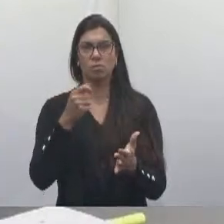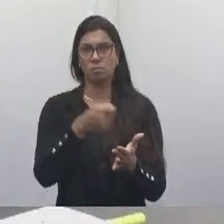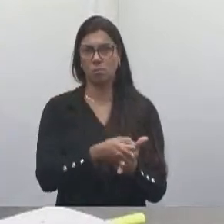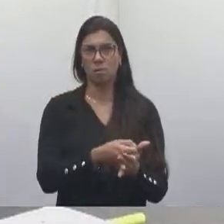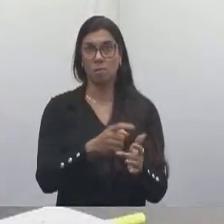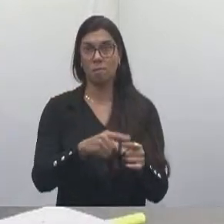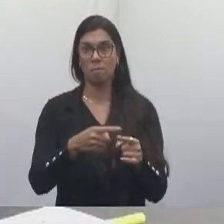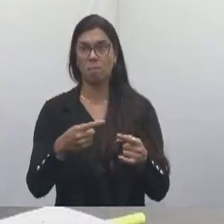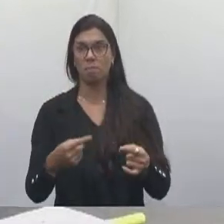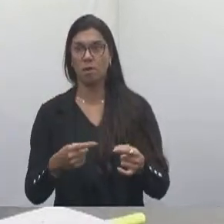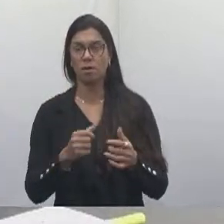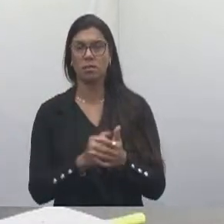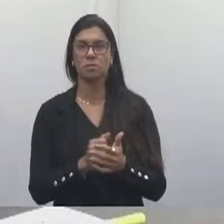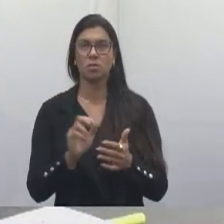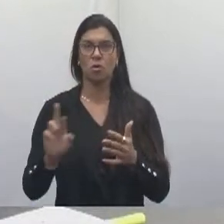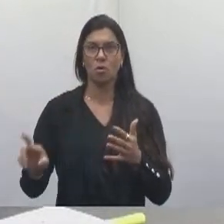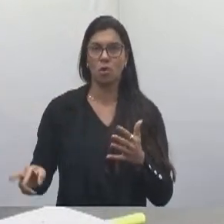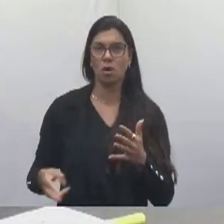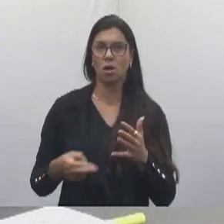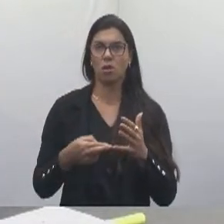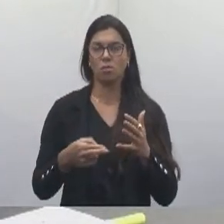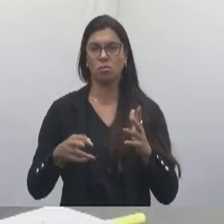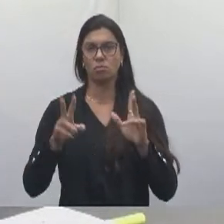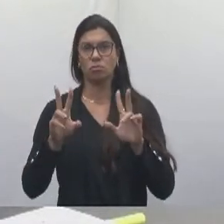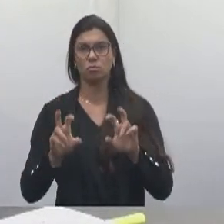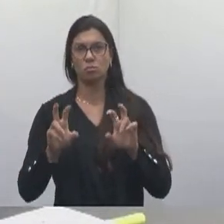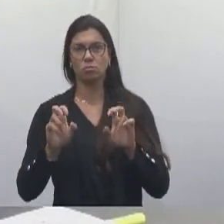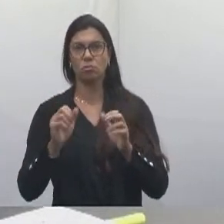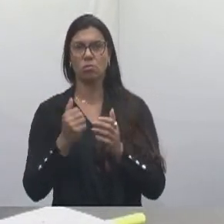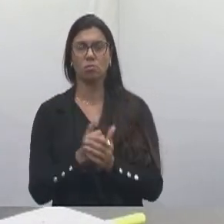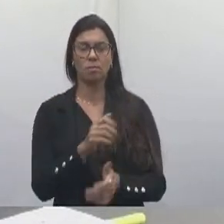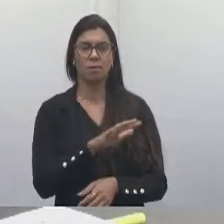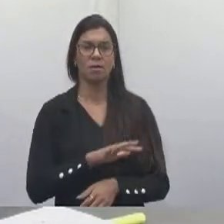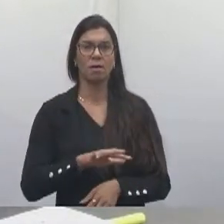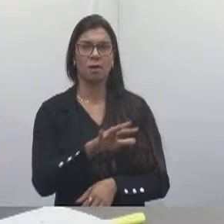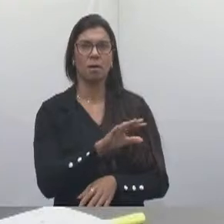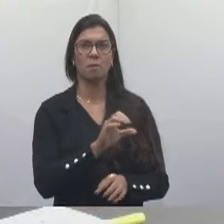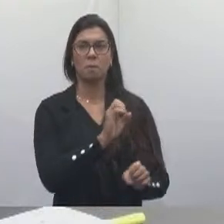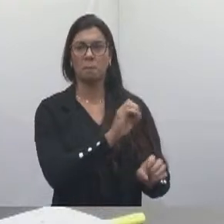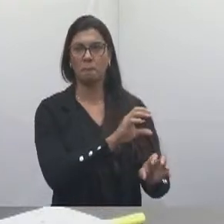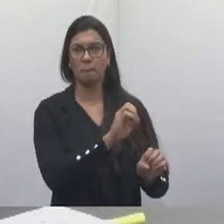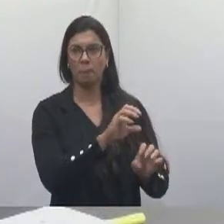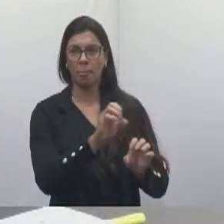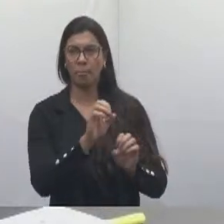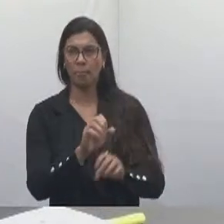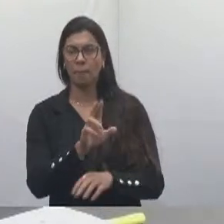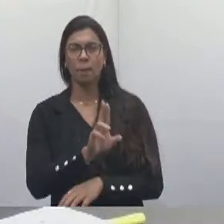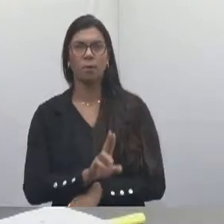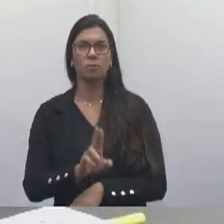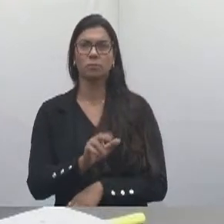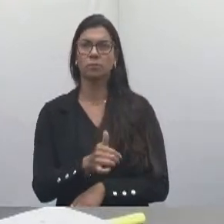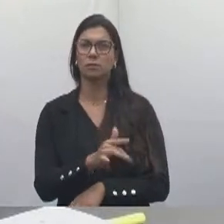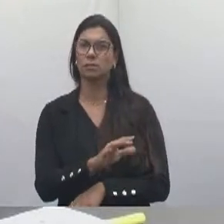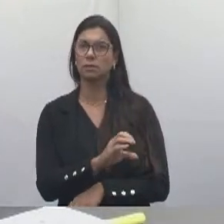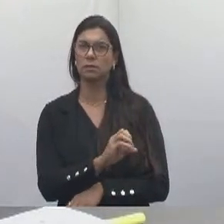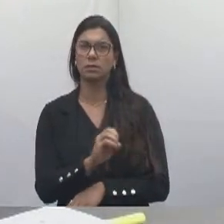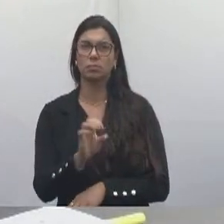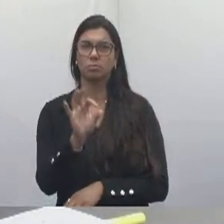A aplicação dos recursos à manutenção e desenvolvimento do ensino, houve a utilização integral de 100% do